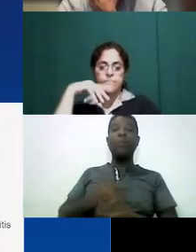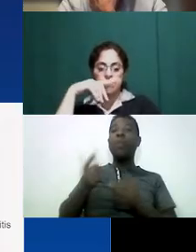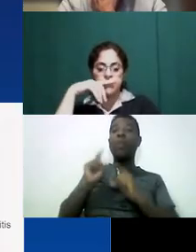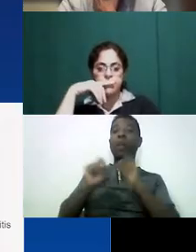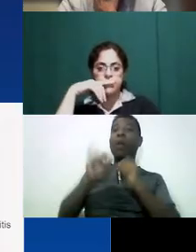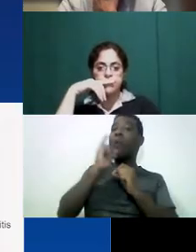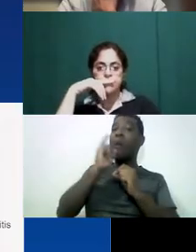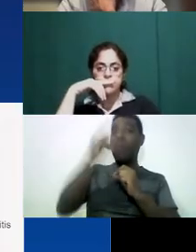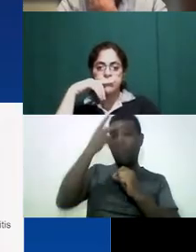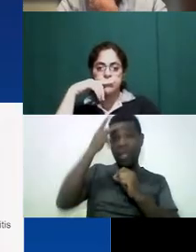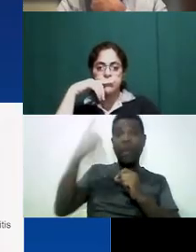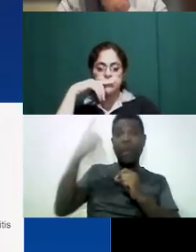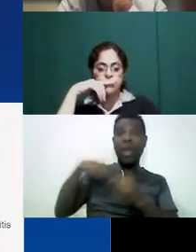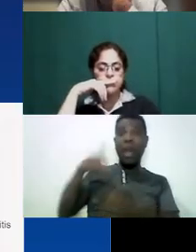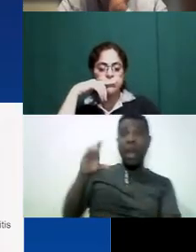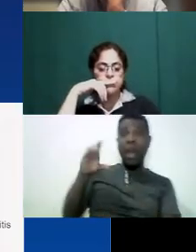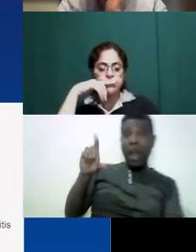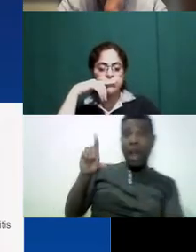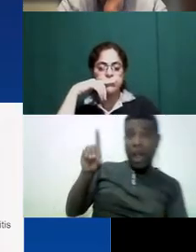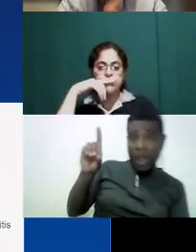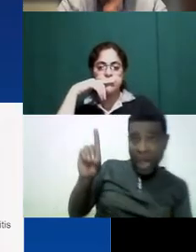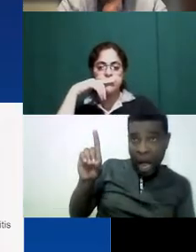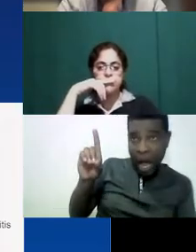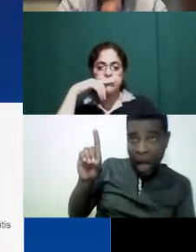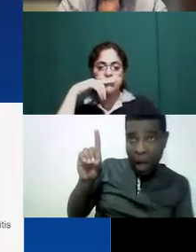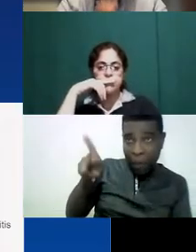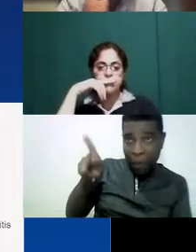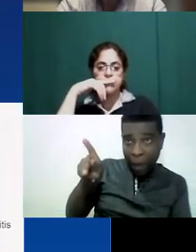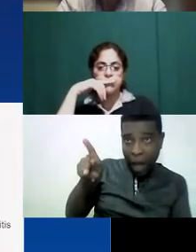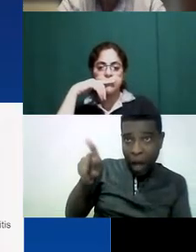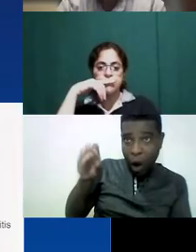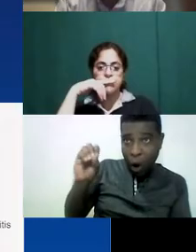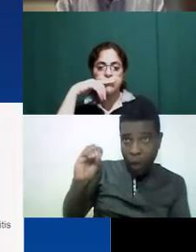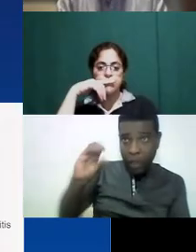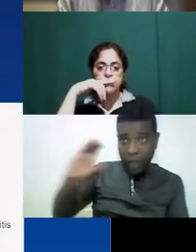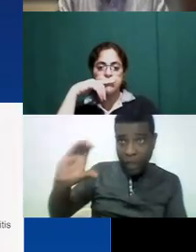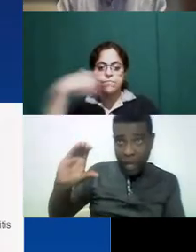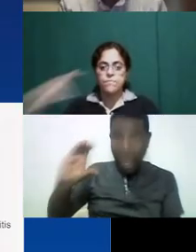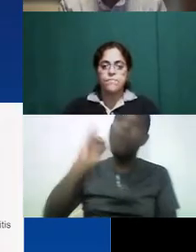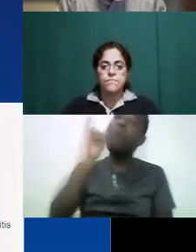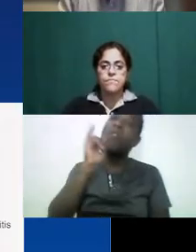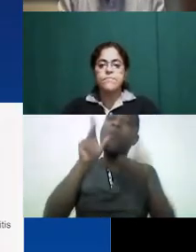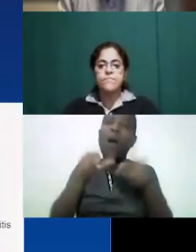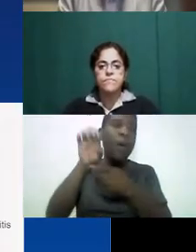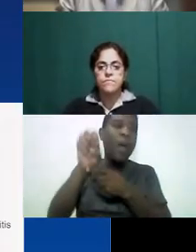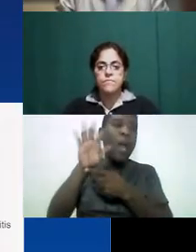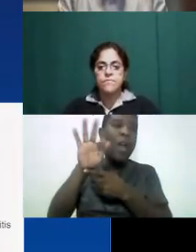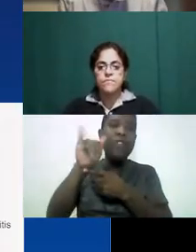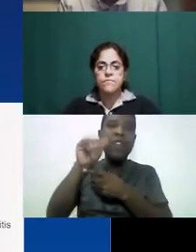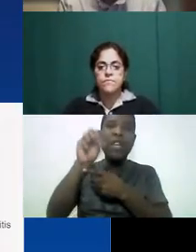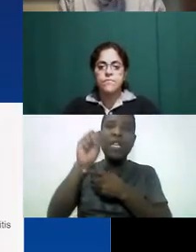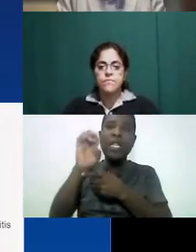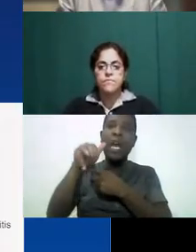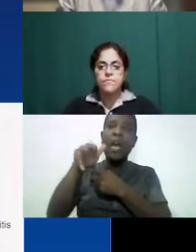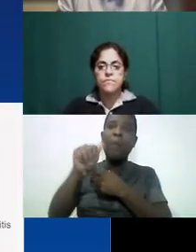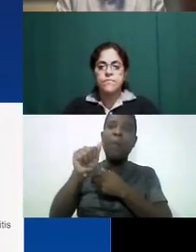é doença pulmonar obstrutiva crônica, por exemplo, efizema, tendem a ter o pescoço sempre mais levantado, assim, ó. Você